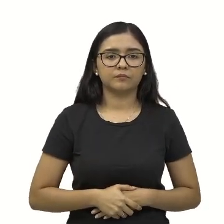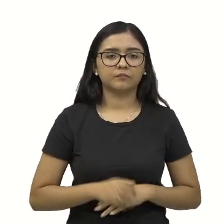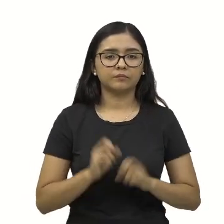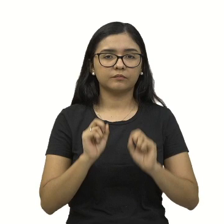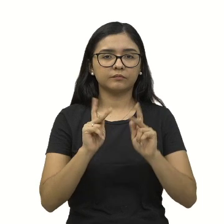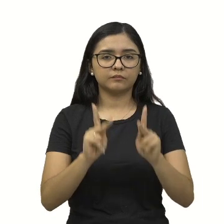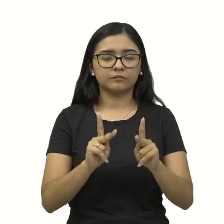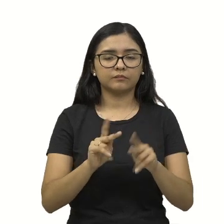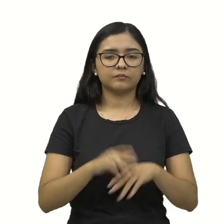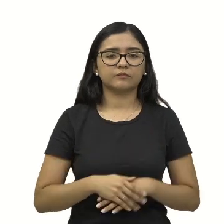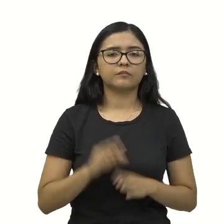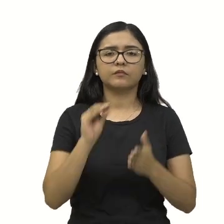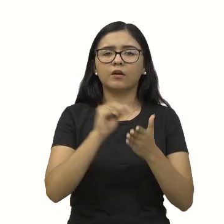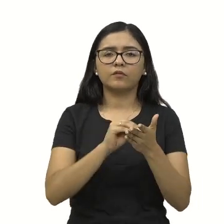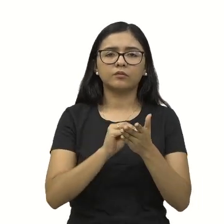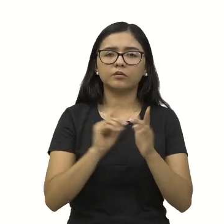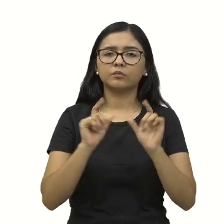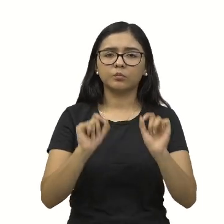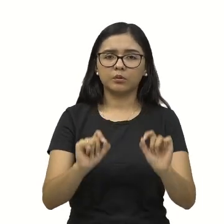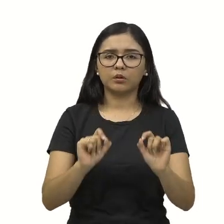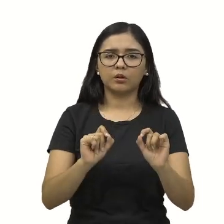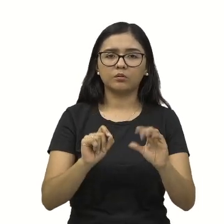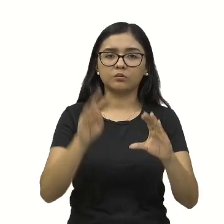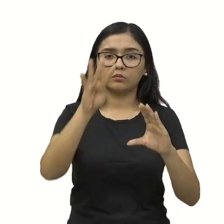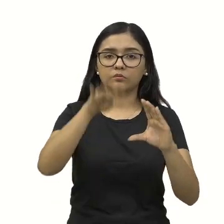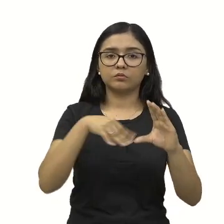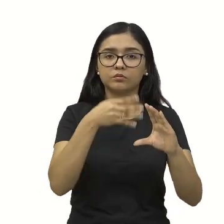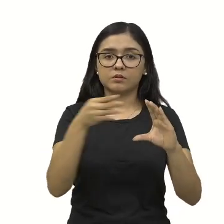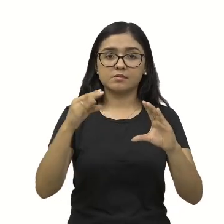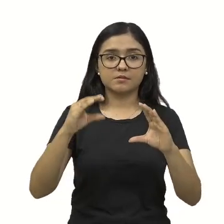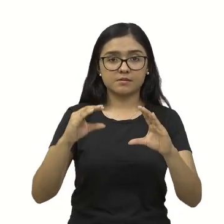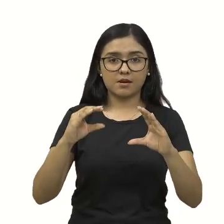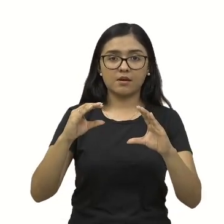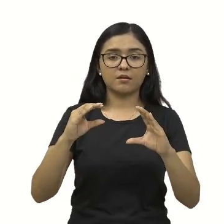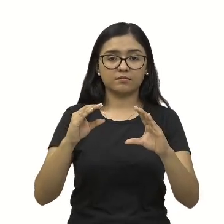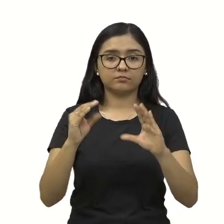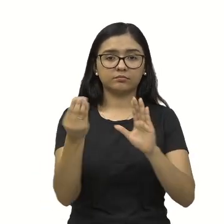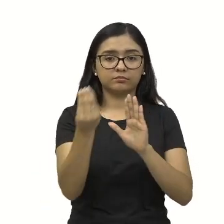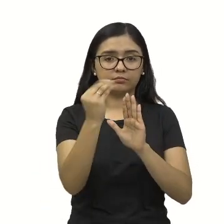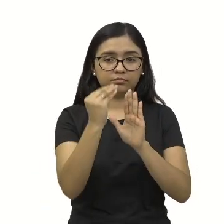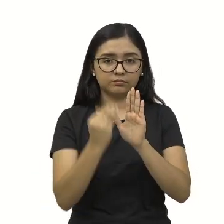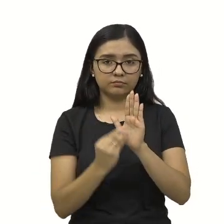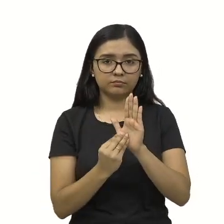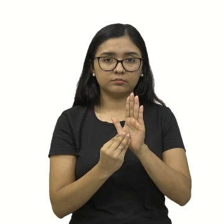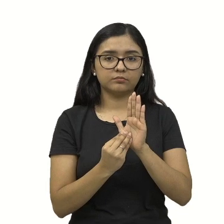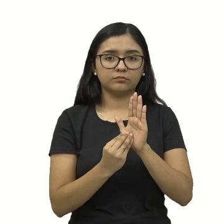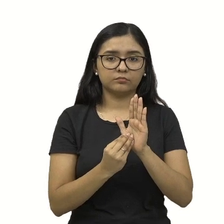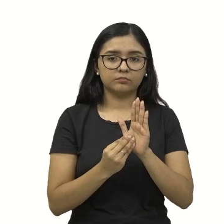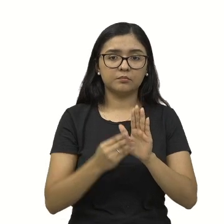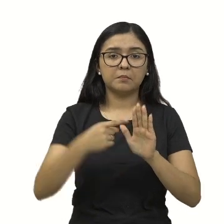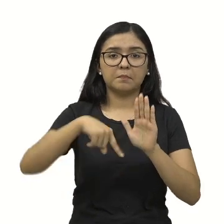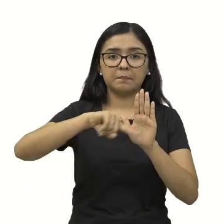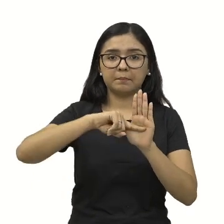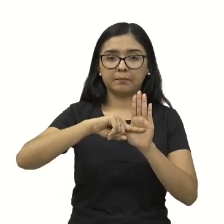Beleza? Tá faltando quem aí? Tá faltando a matriz C, não é? Menos